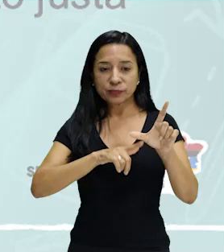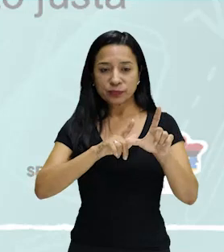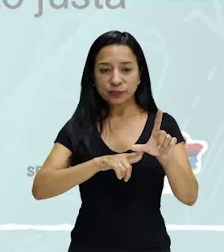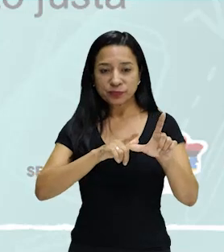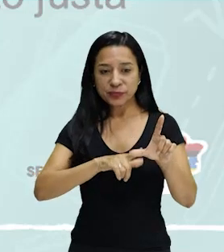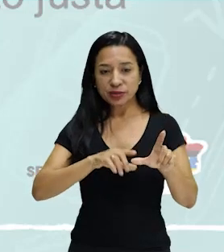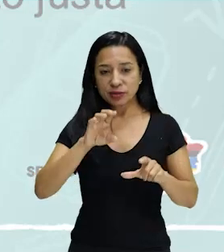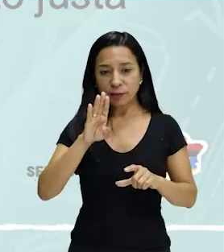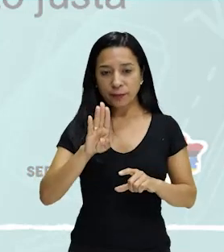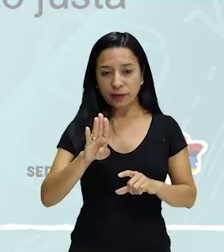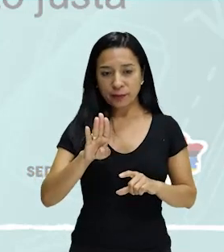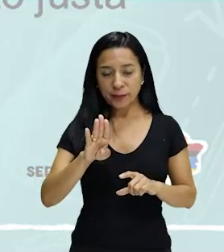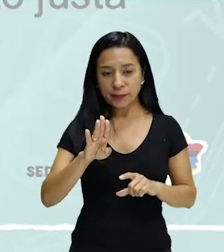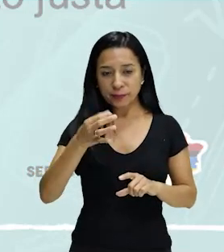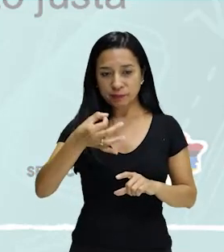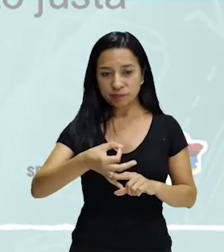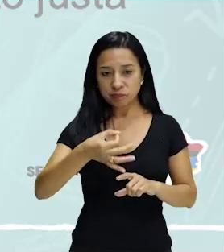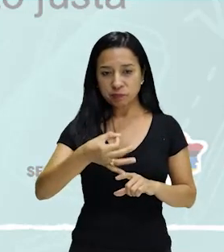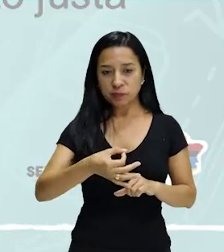Verdade é que Dona